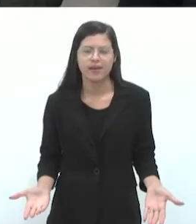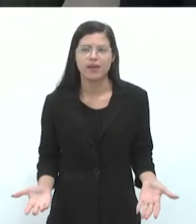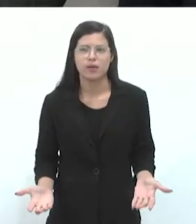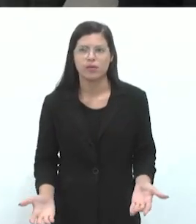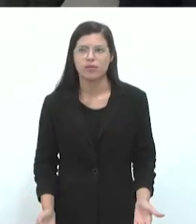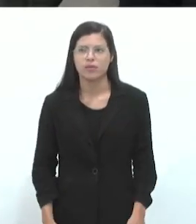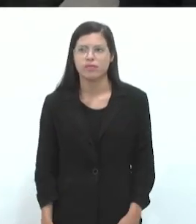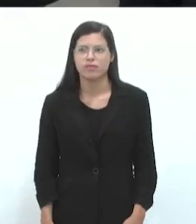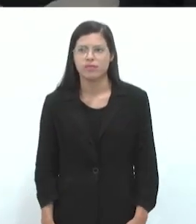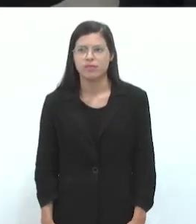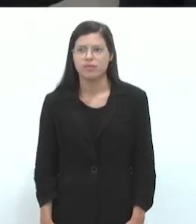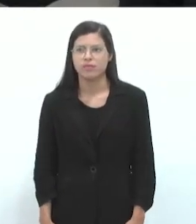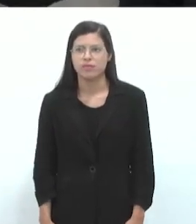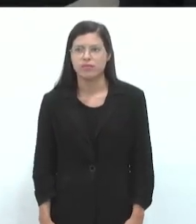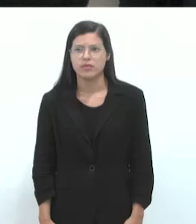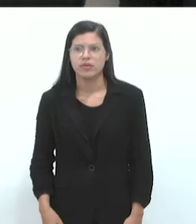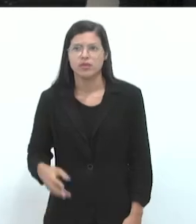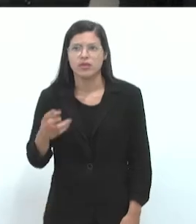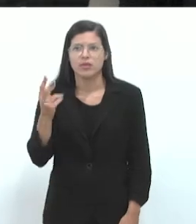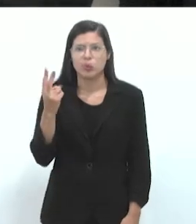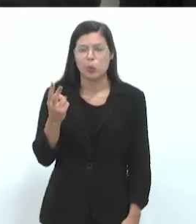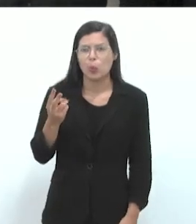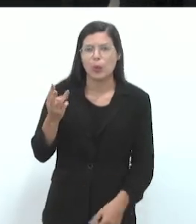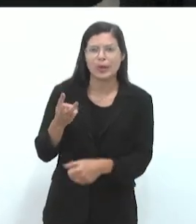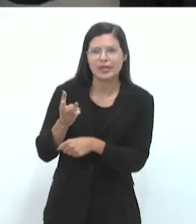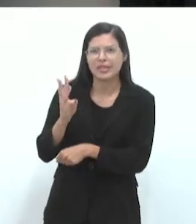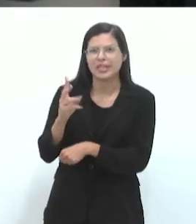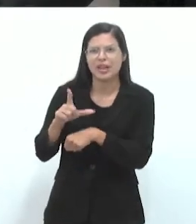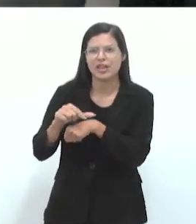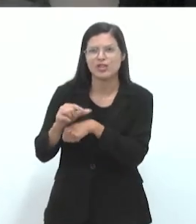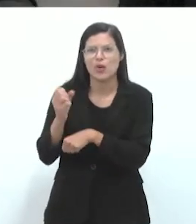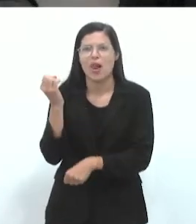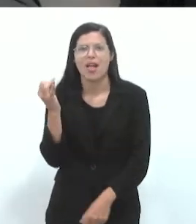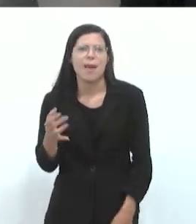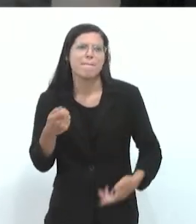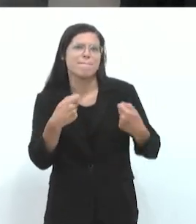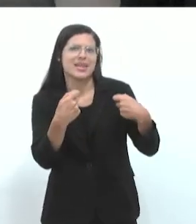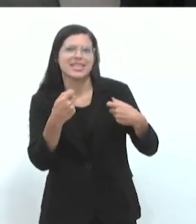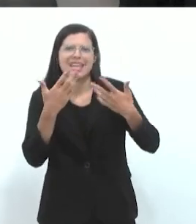mais saber disso. 2h pouca da manhã, olha, tem que acalmar fulano, Beltrano.